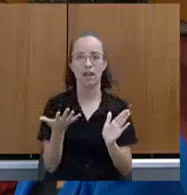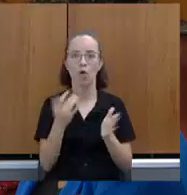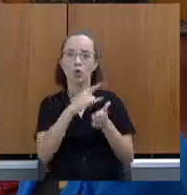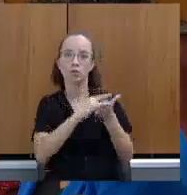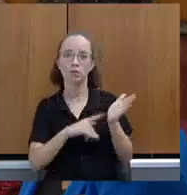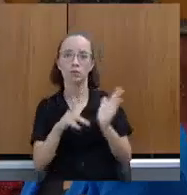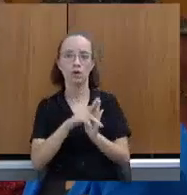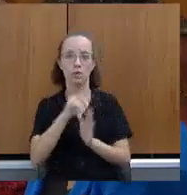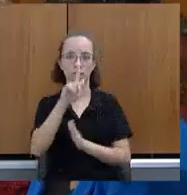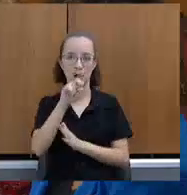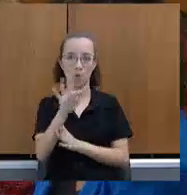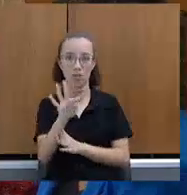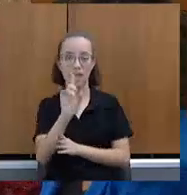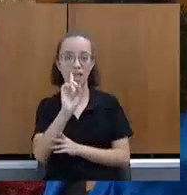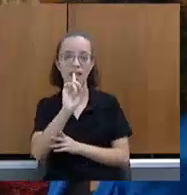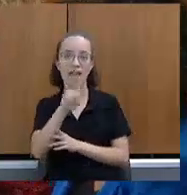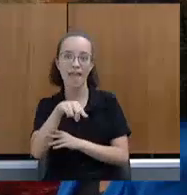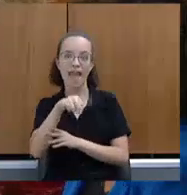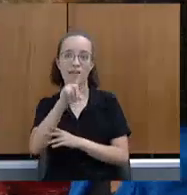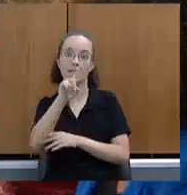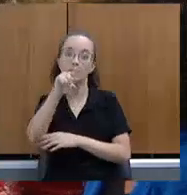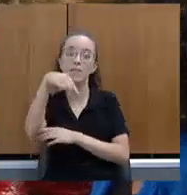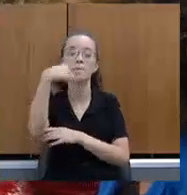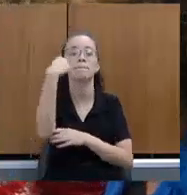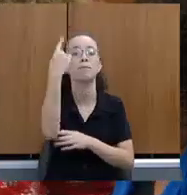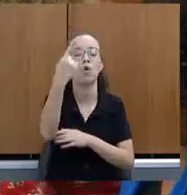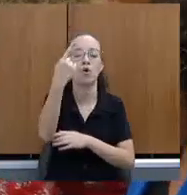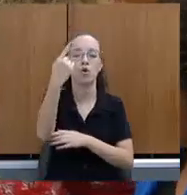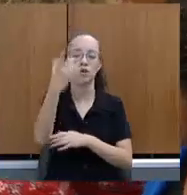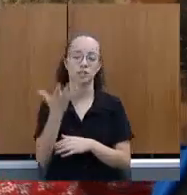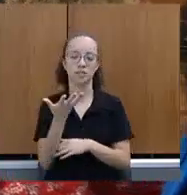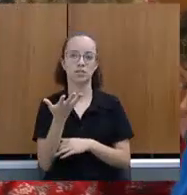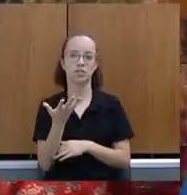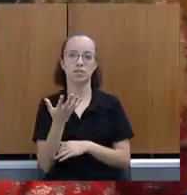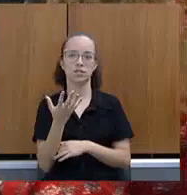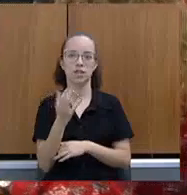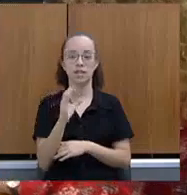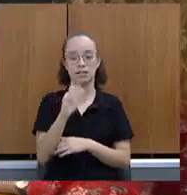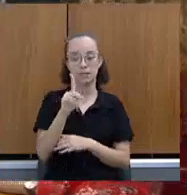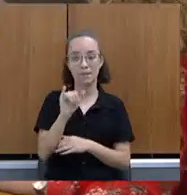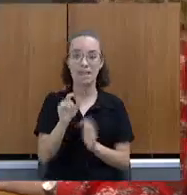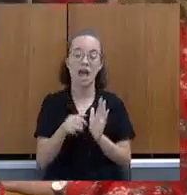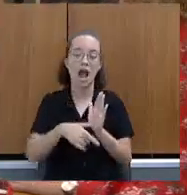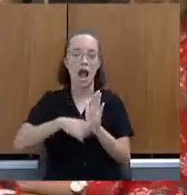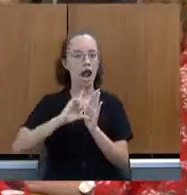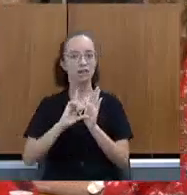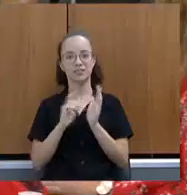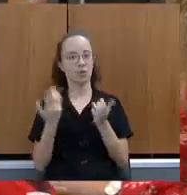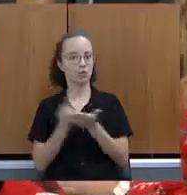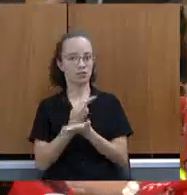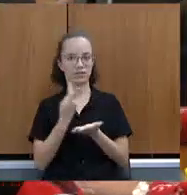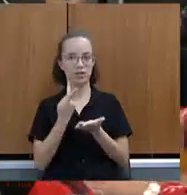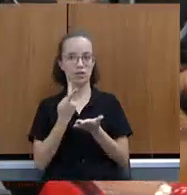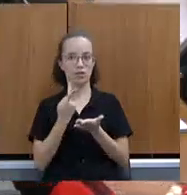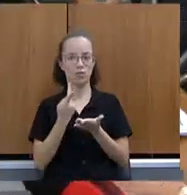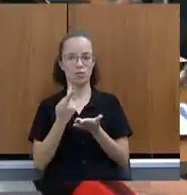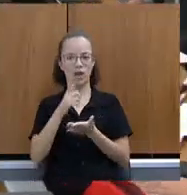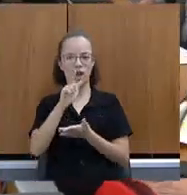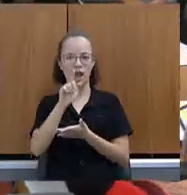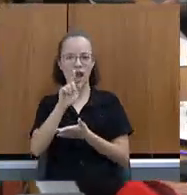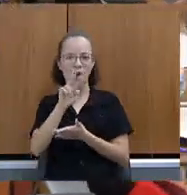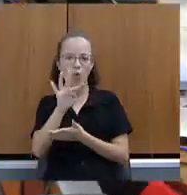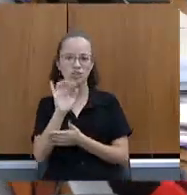Gucci é posterior a CPI sobre a mineração na Serra do Curral da Câmara Municipal é posterior